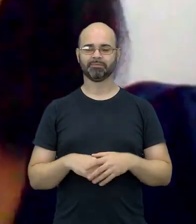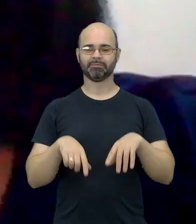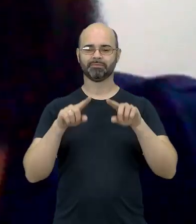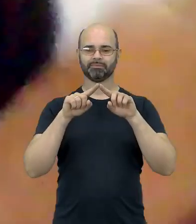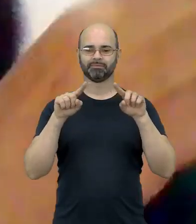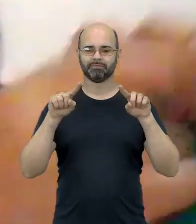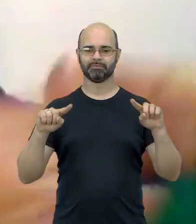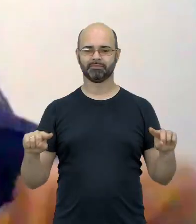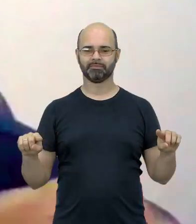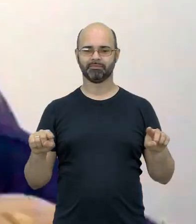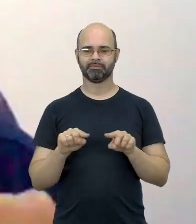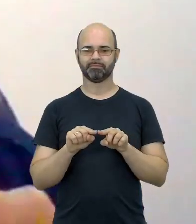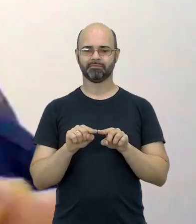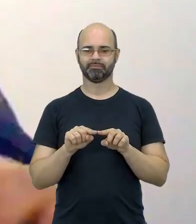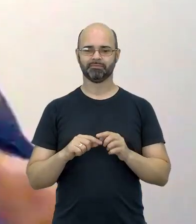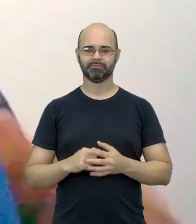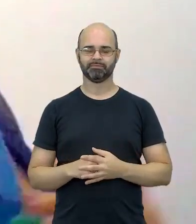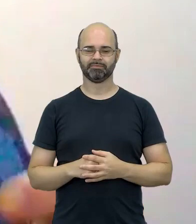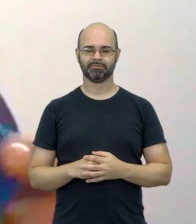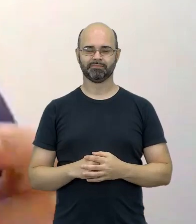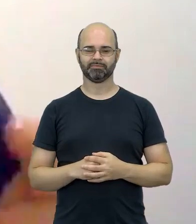mas eu também tenho as figuras